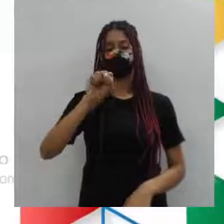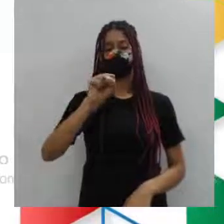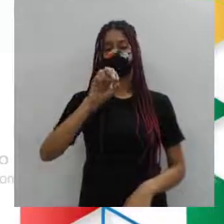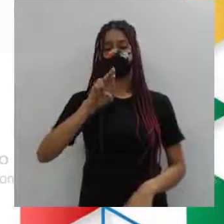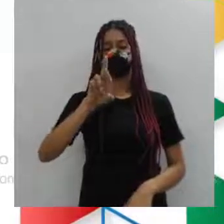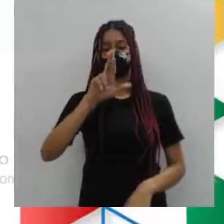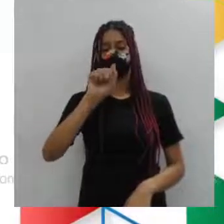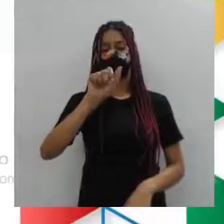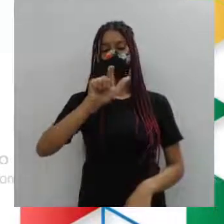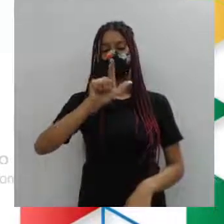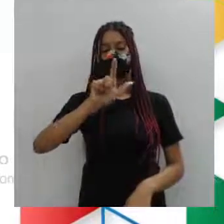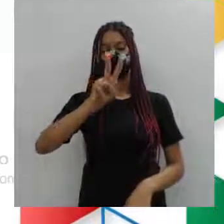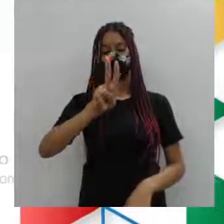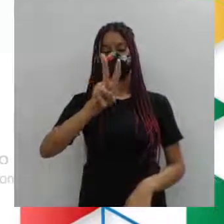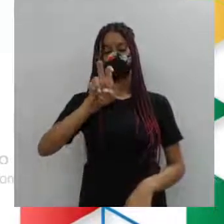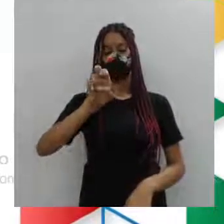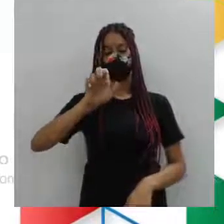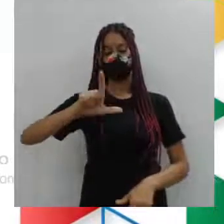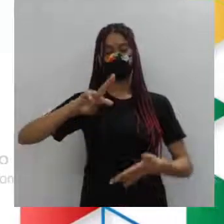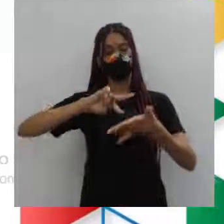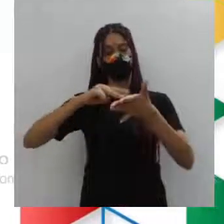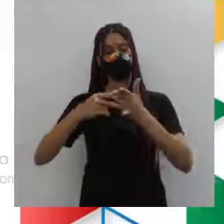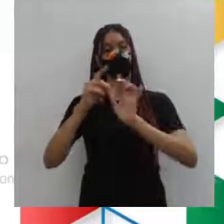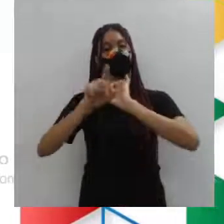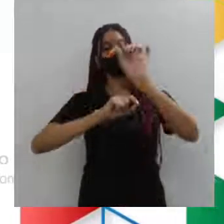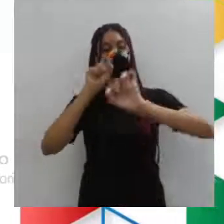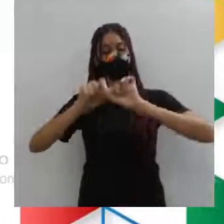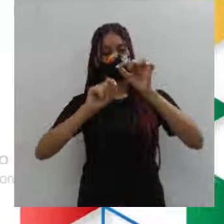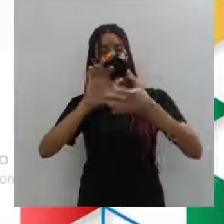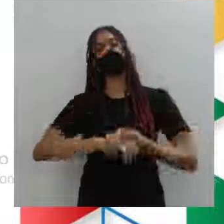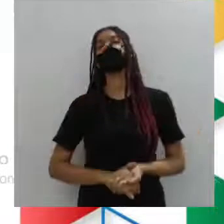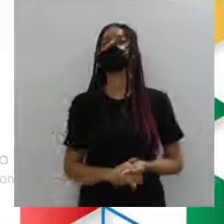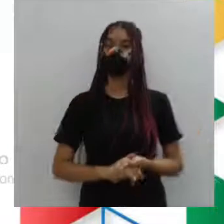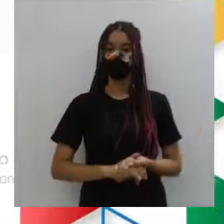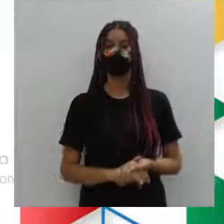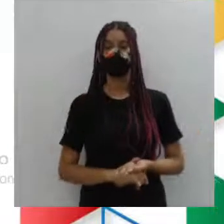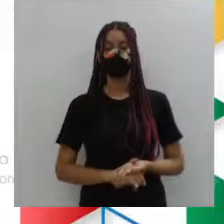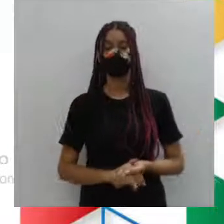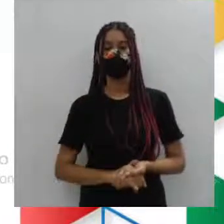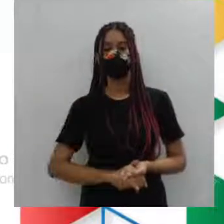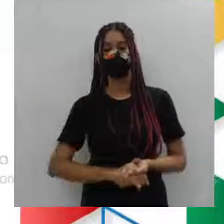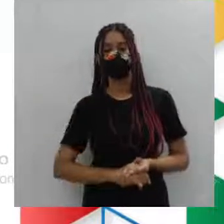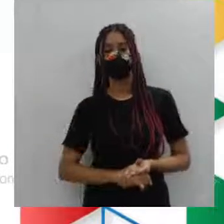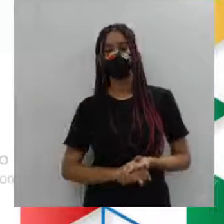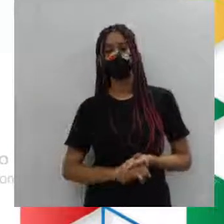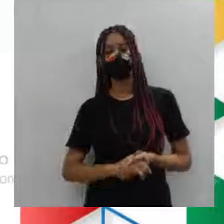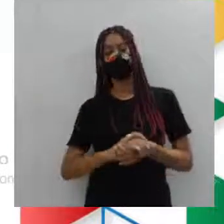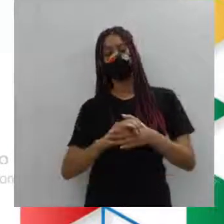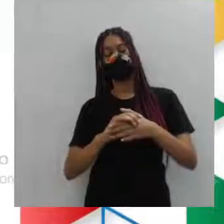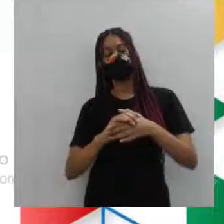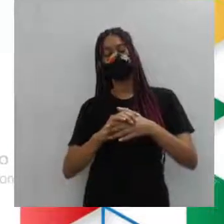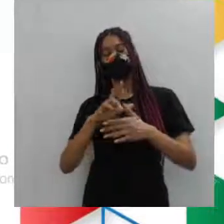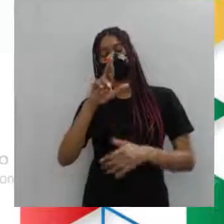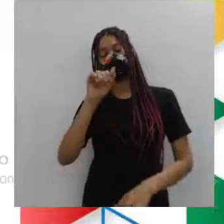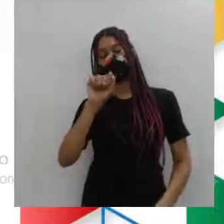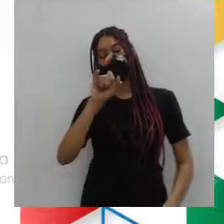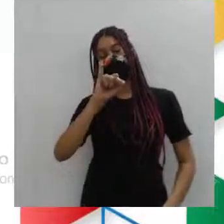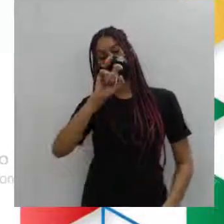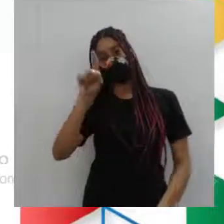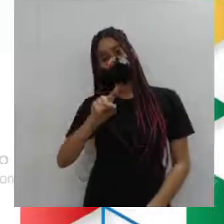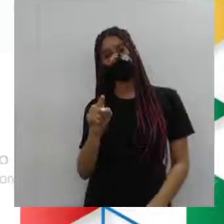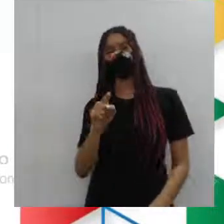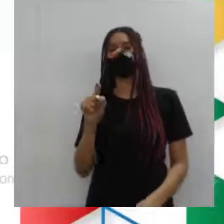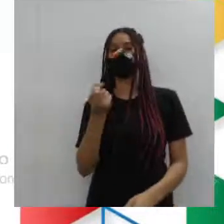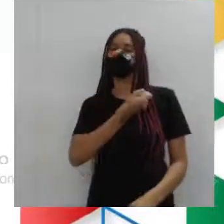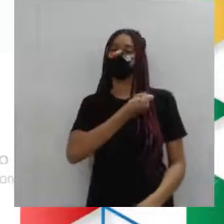Ó, a expressão incomensurável, ela é porque raiz de 2, eu tenho um